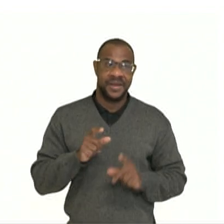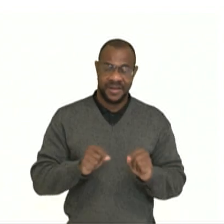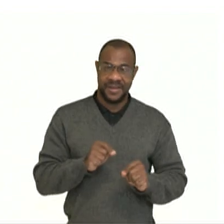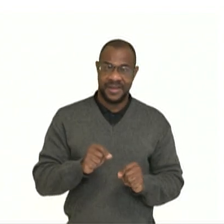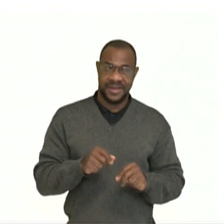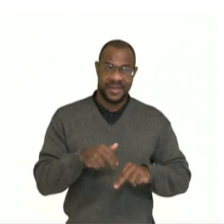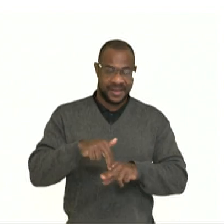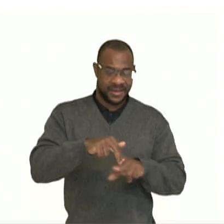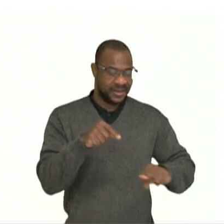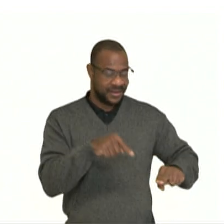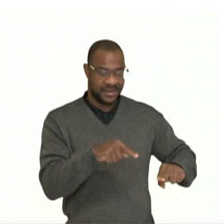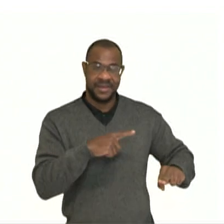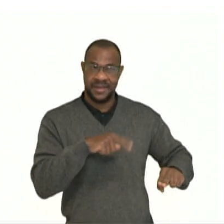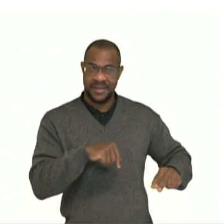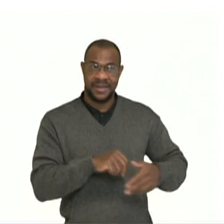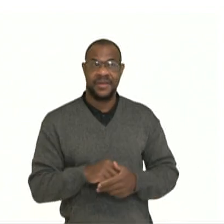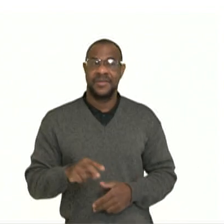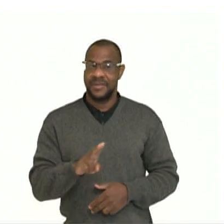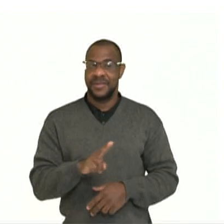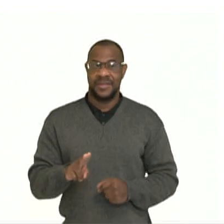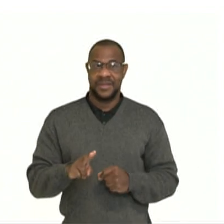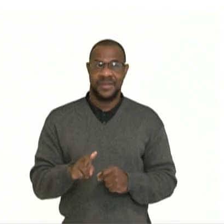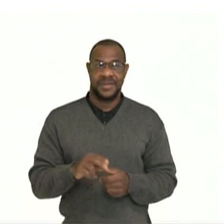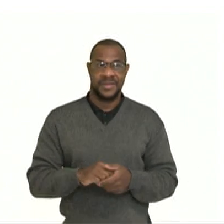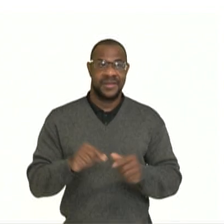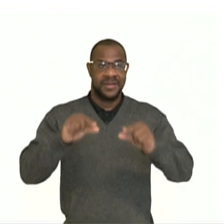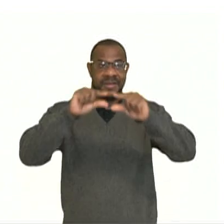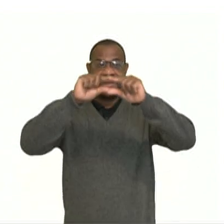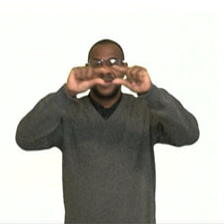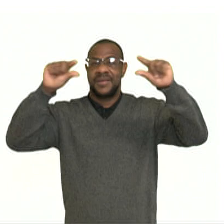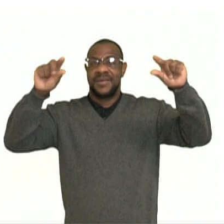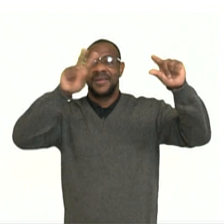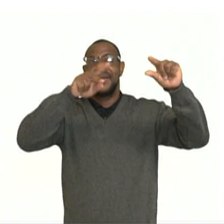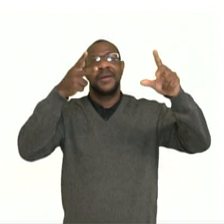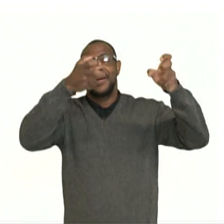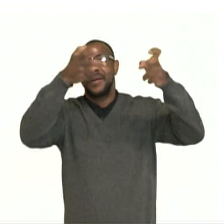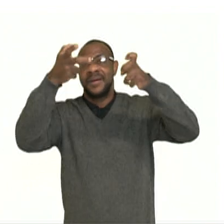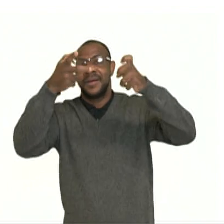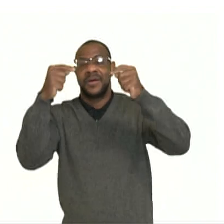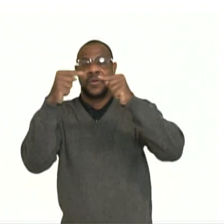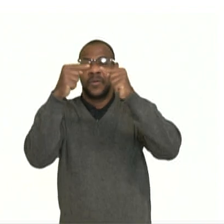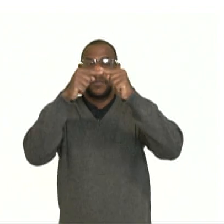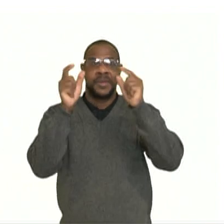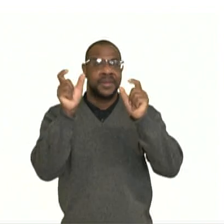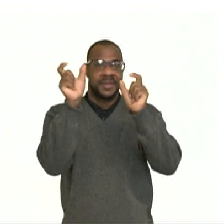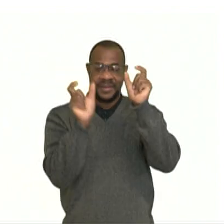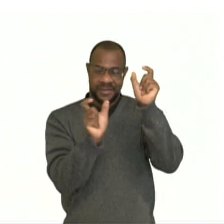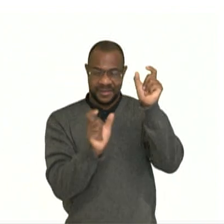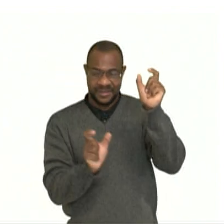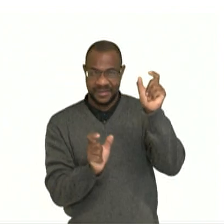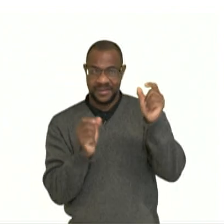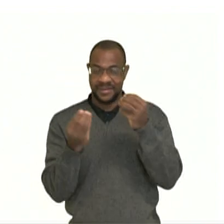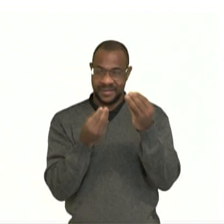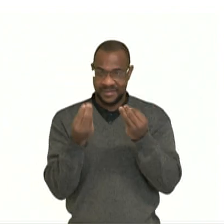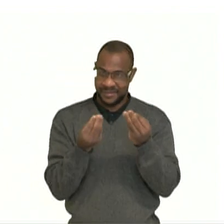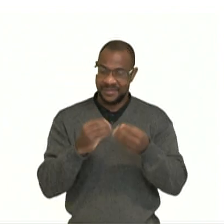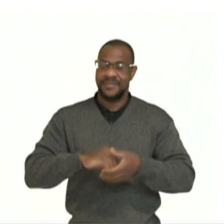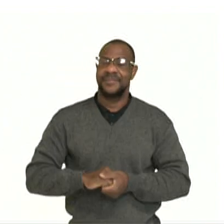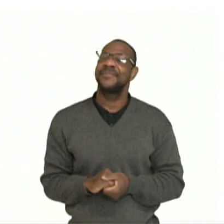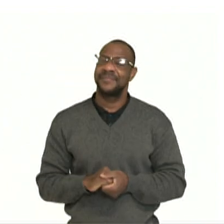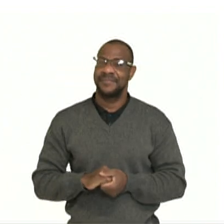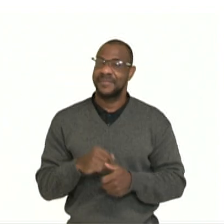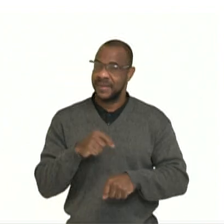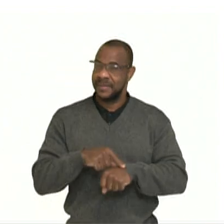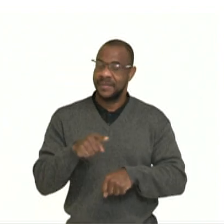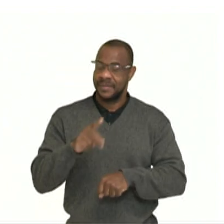os skates. Utilizando my, your, his, her, its, our, or they, vamos preencher a frase, ok?